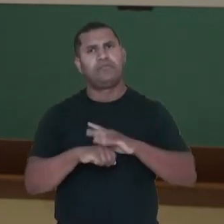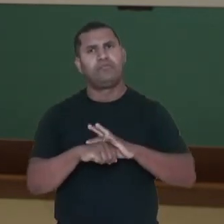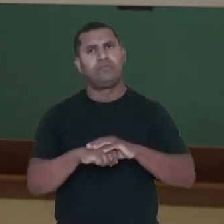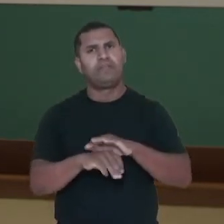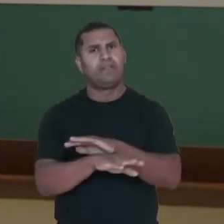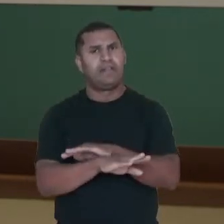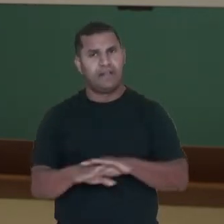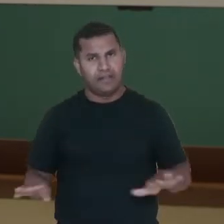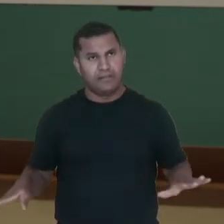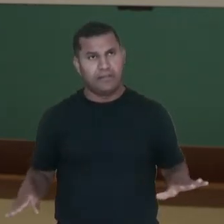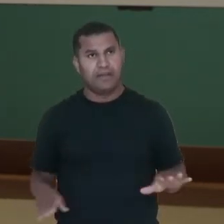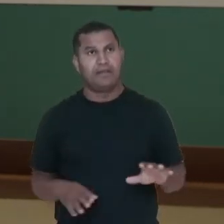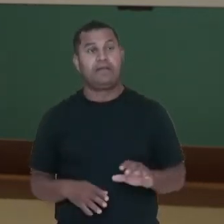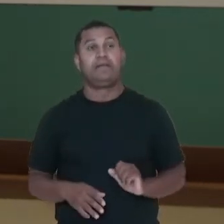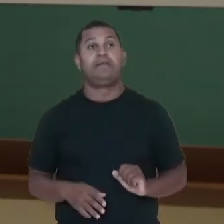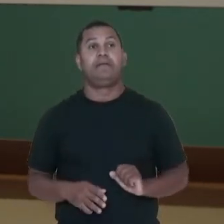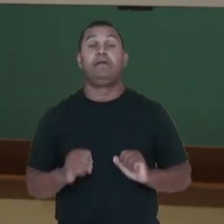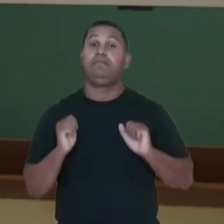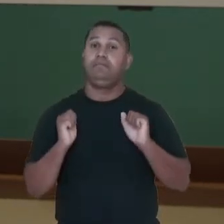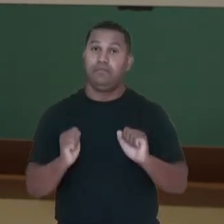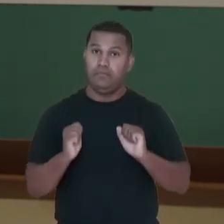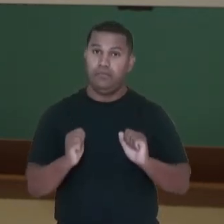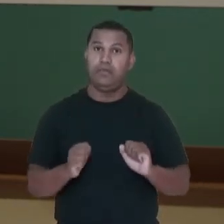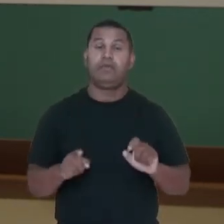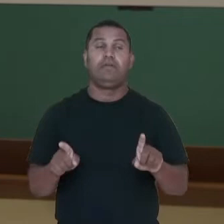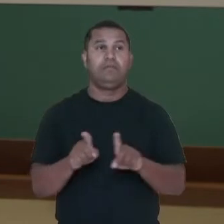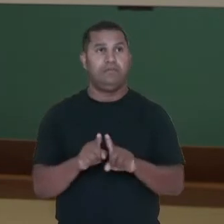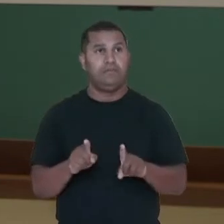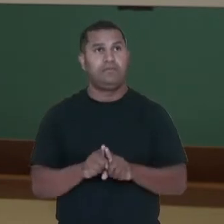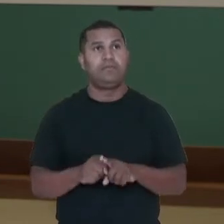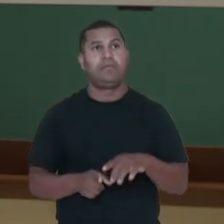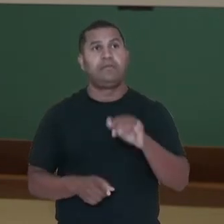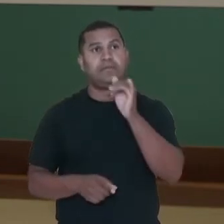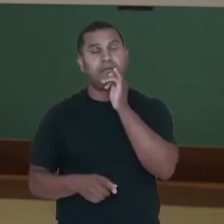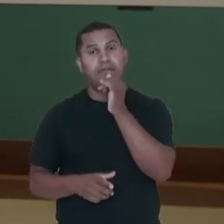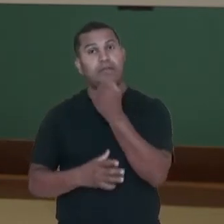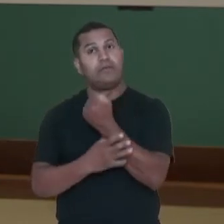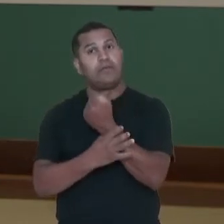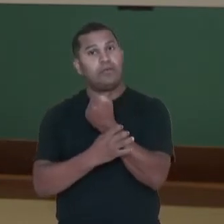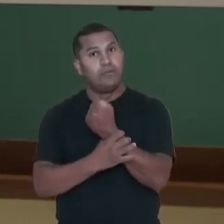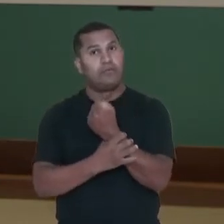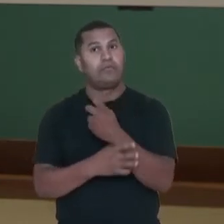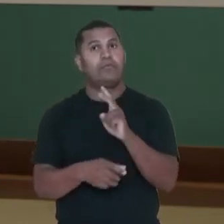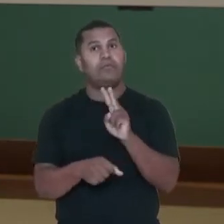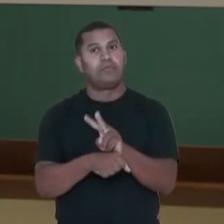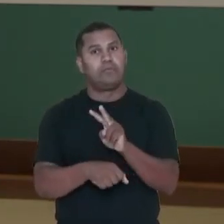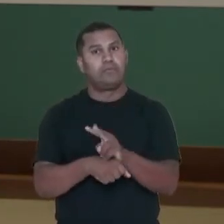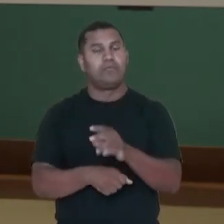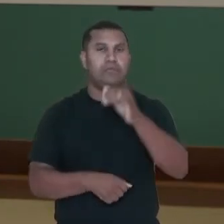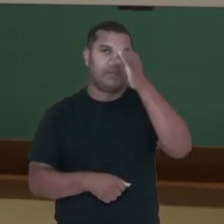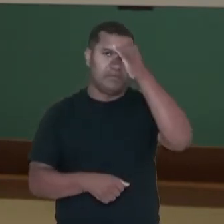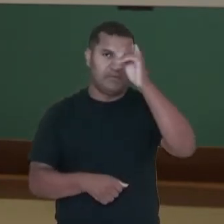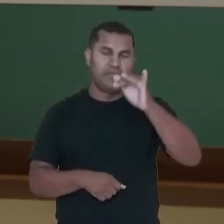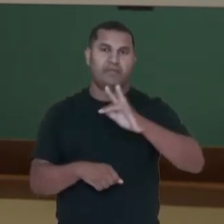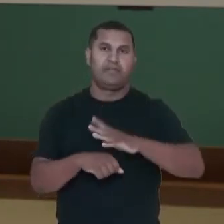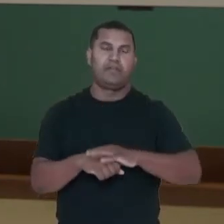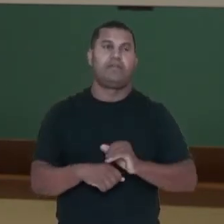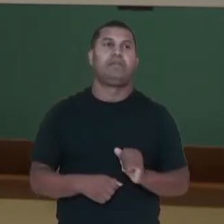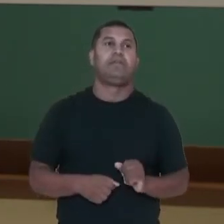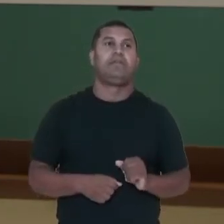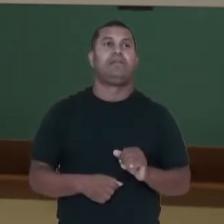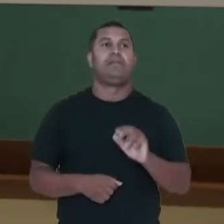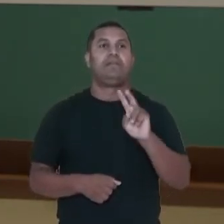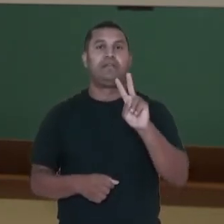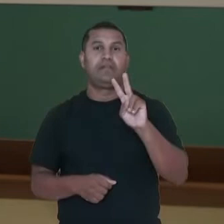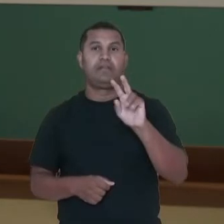casos? Sim, é possível, com o controle do índice daquelas doenças, né? Do agente etiológico. Deve